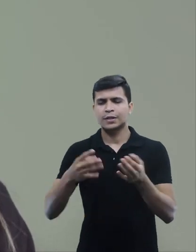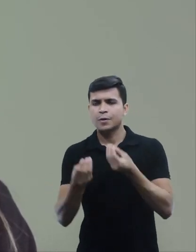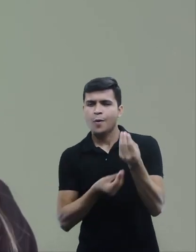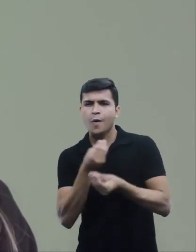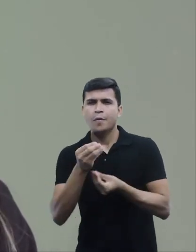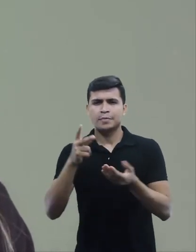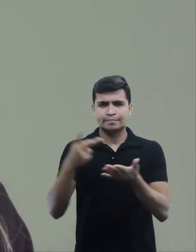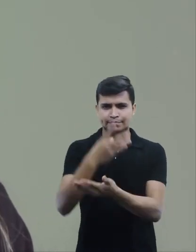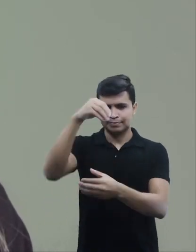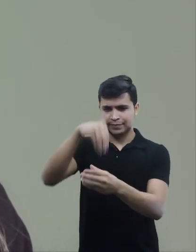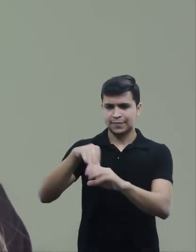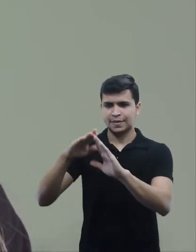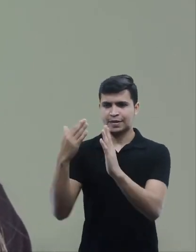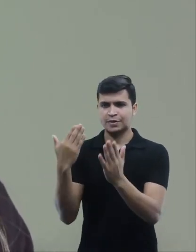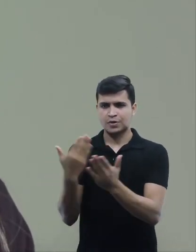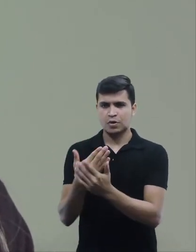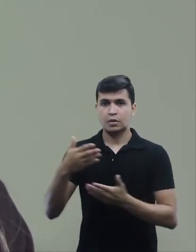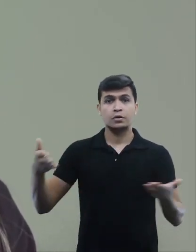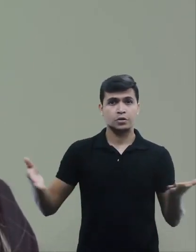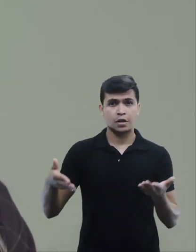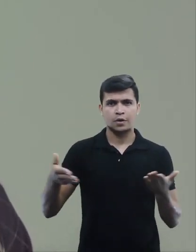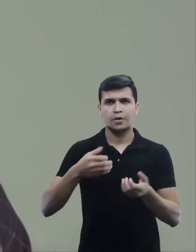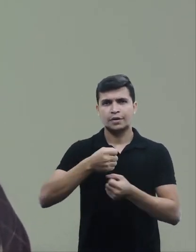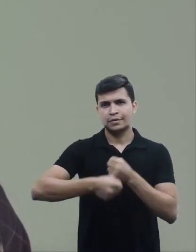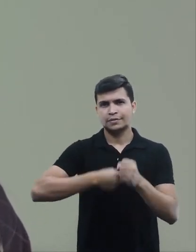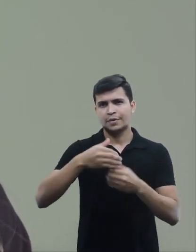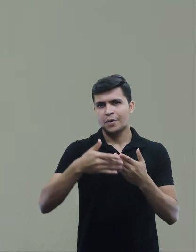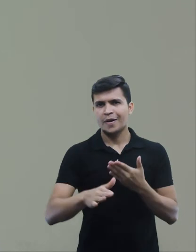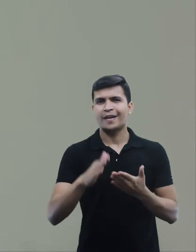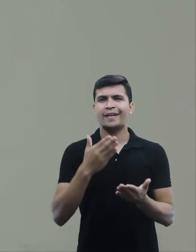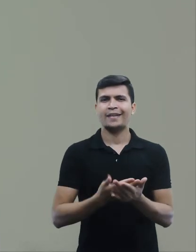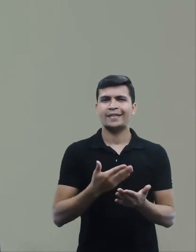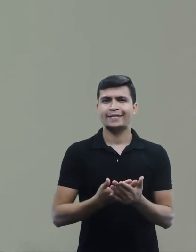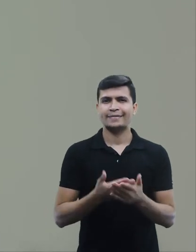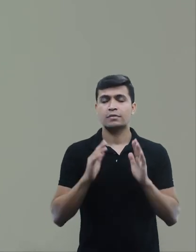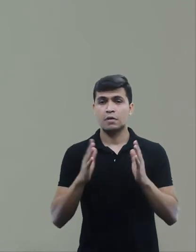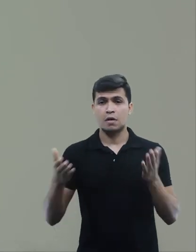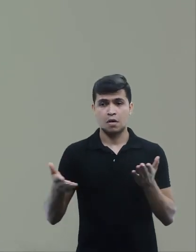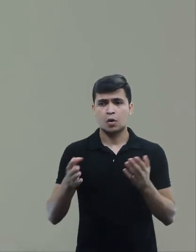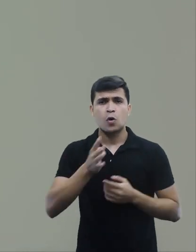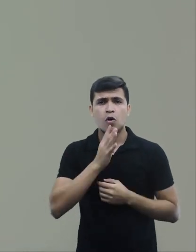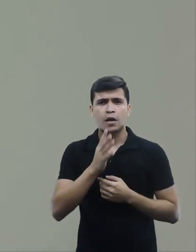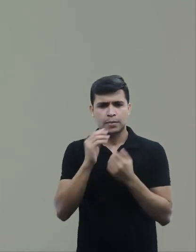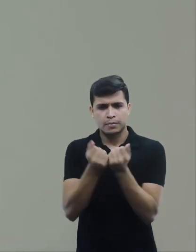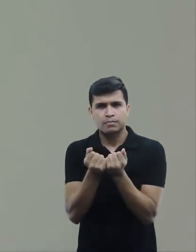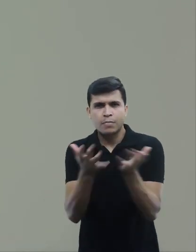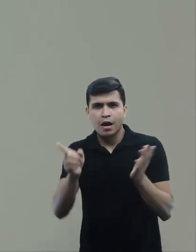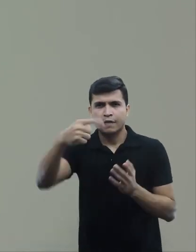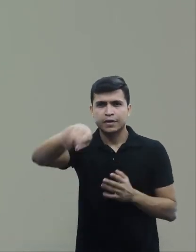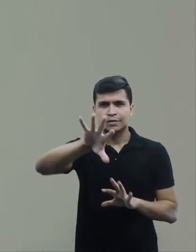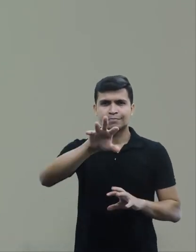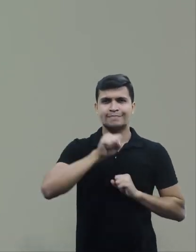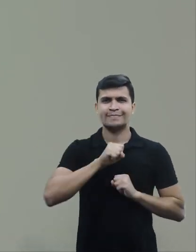ferramentas para que isso aconteça em sua escola já nesse período letivo. Esperamos que esses conhecimentos tenham